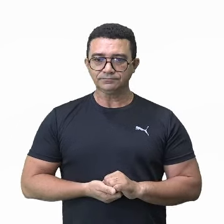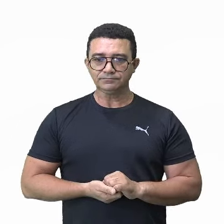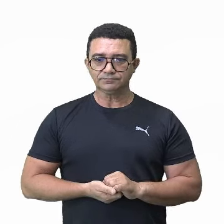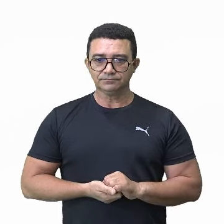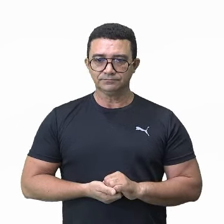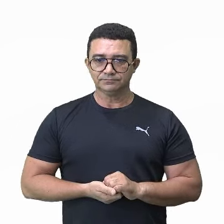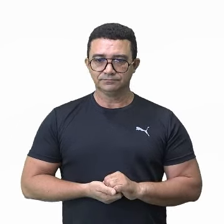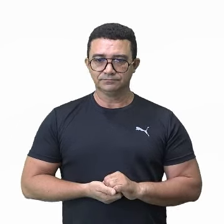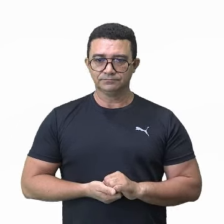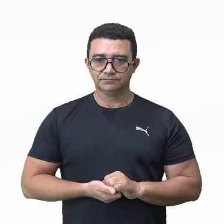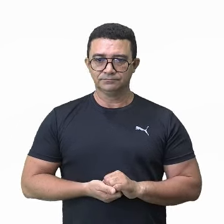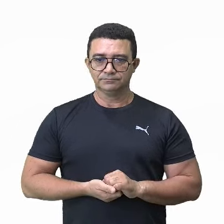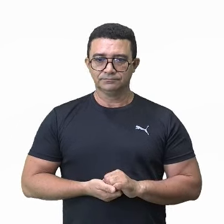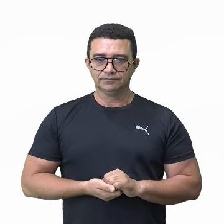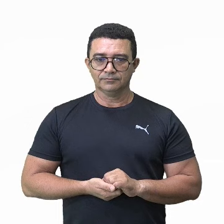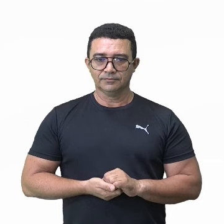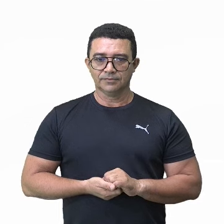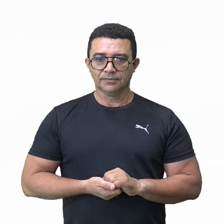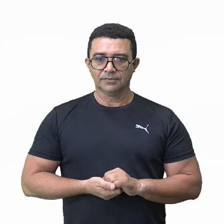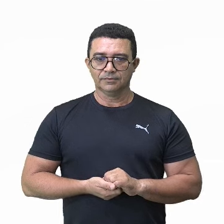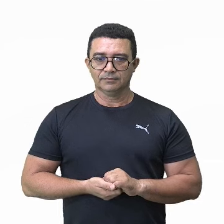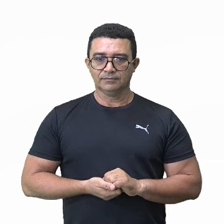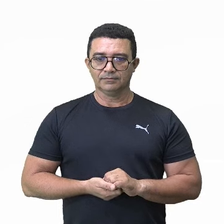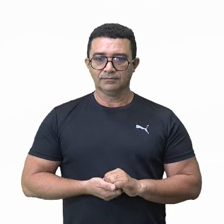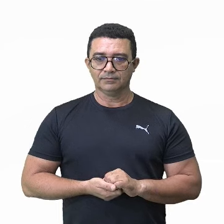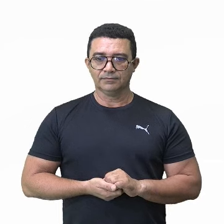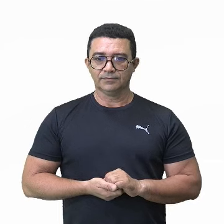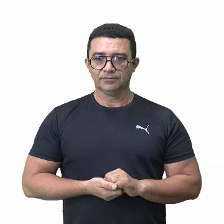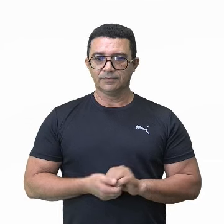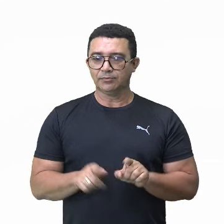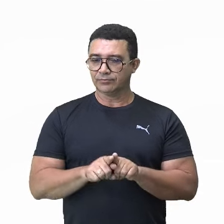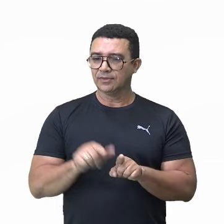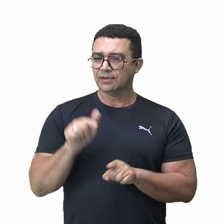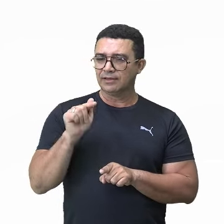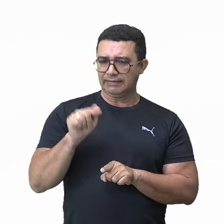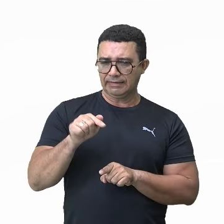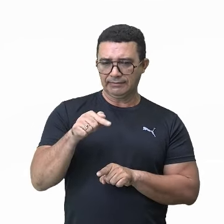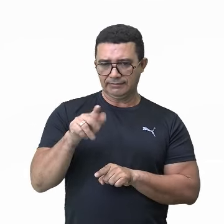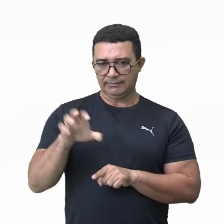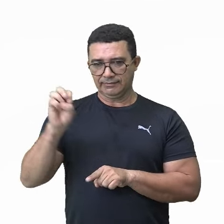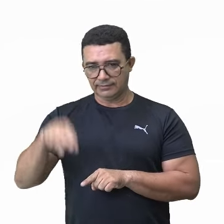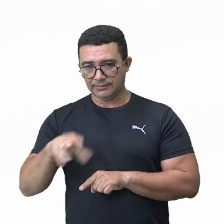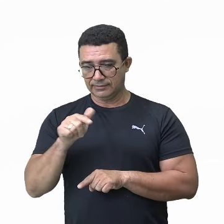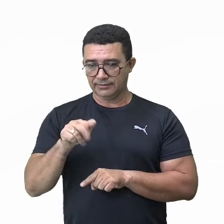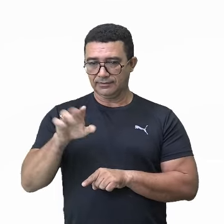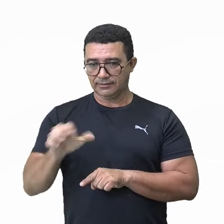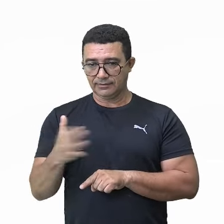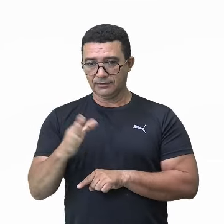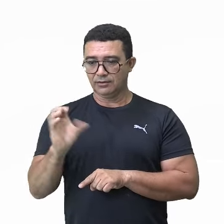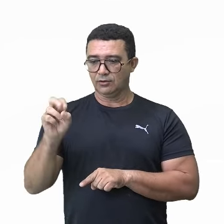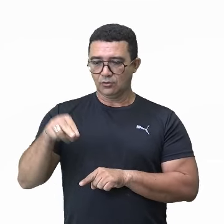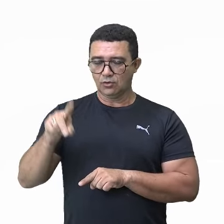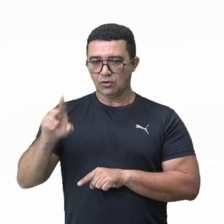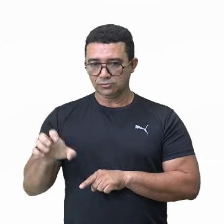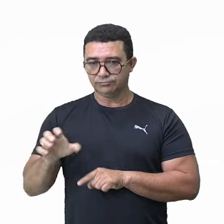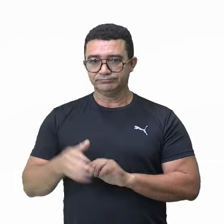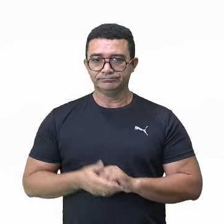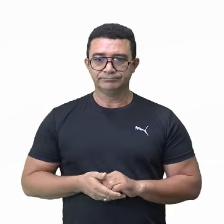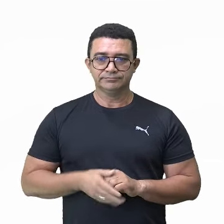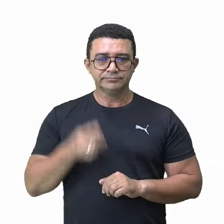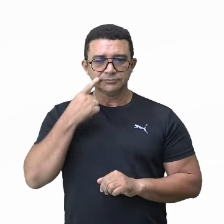cujas quantas e depois nós temos quem que e onde então entendam esse quadro comigo nós temos aí o